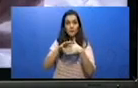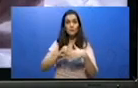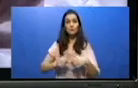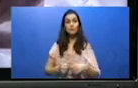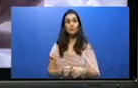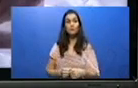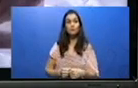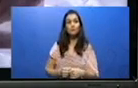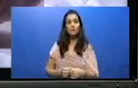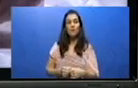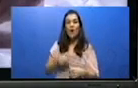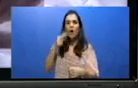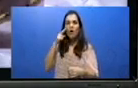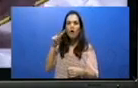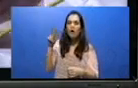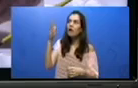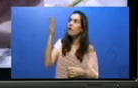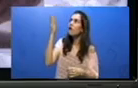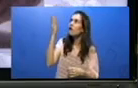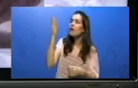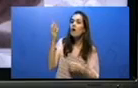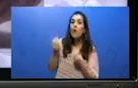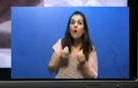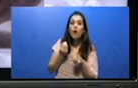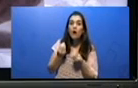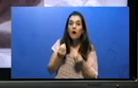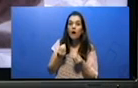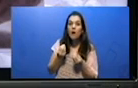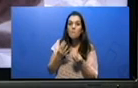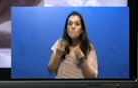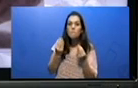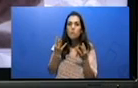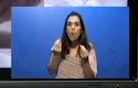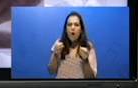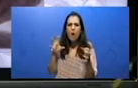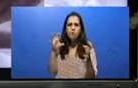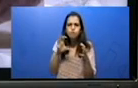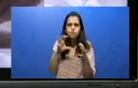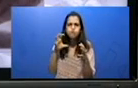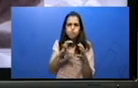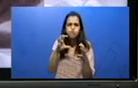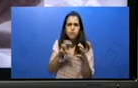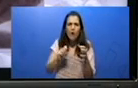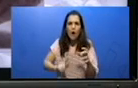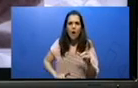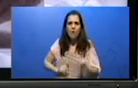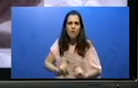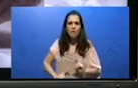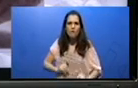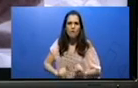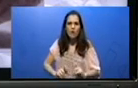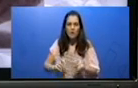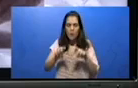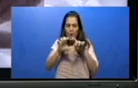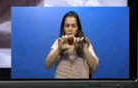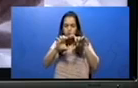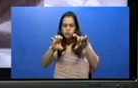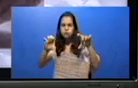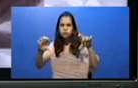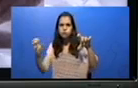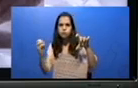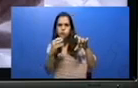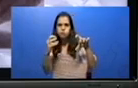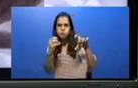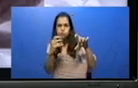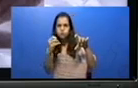Aqui o intestino de uma pessoa num estágio avançado de contaminação por esse verme, o duodeno totalmente preenchido por esse